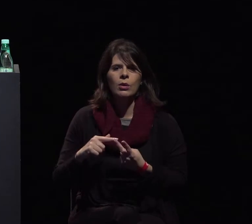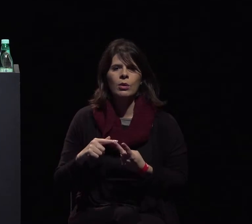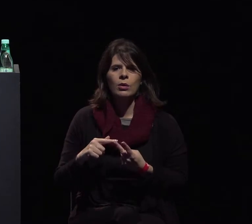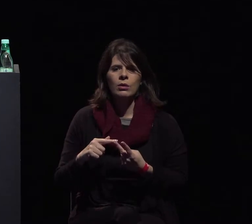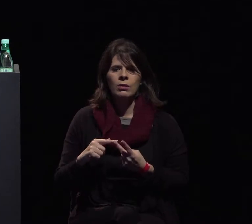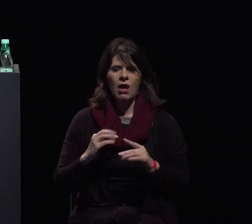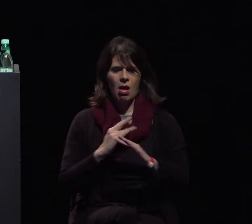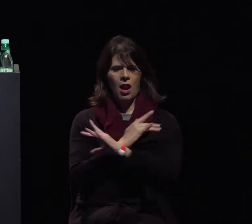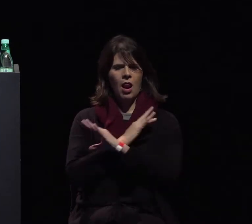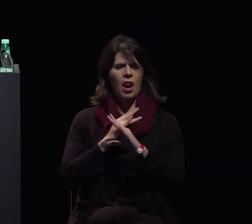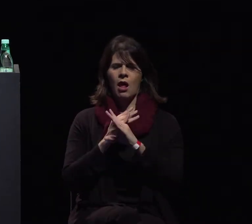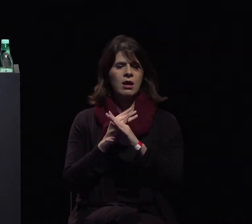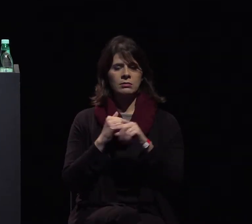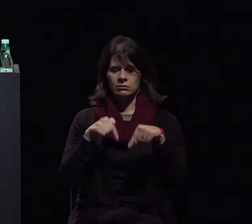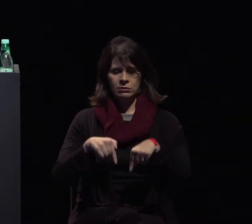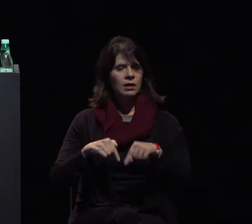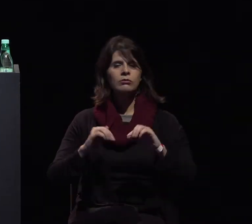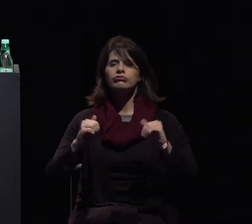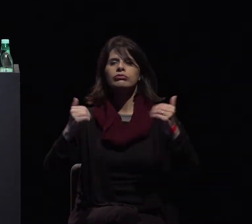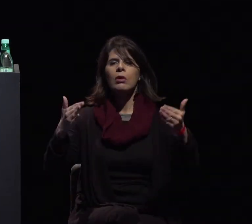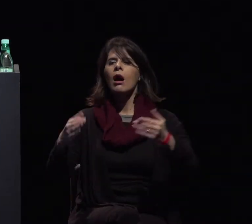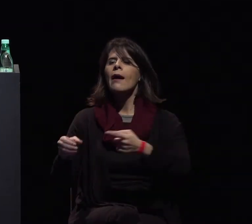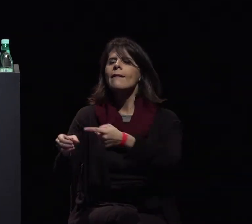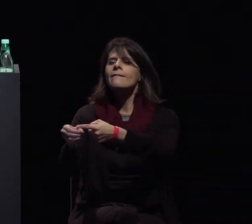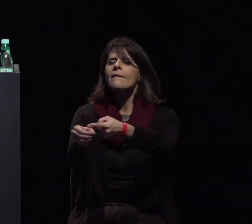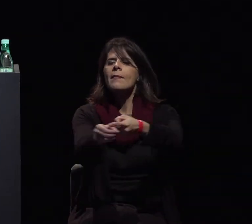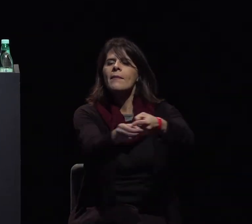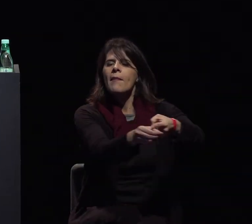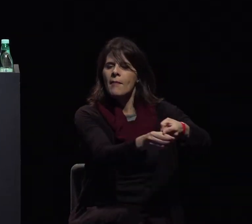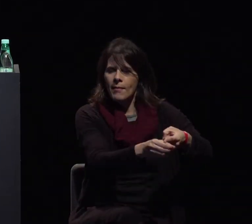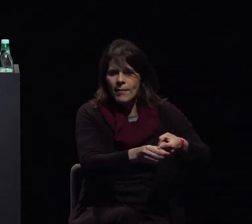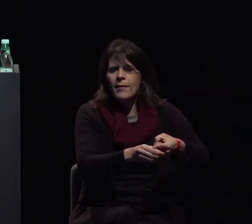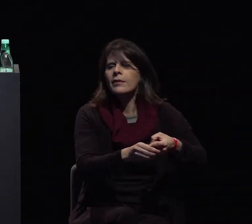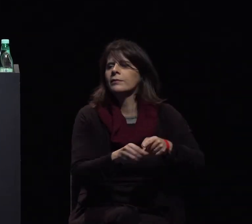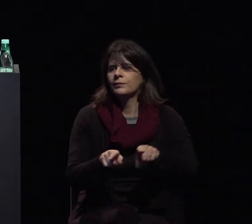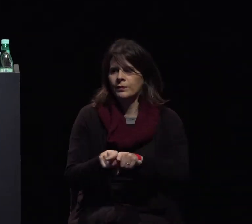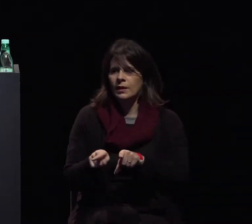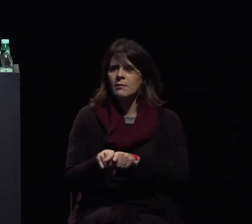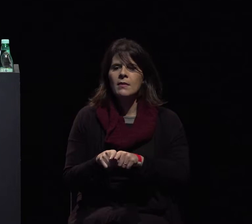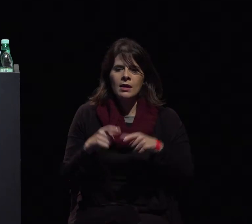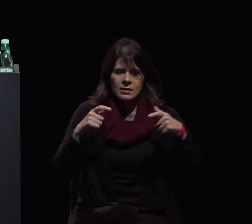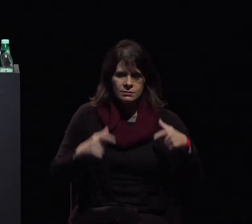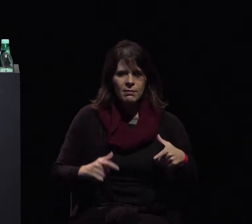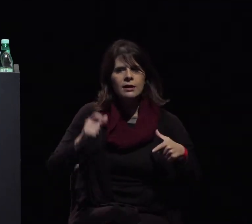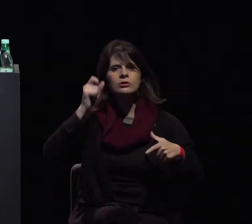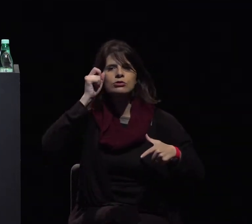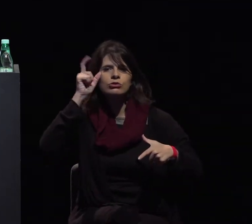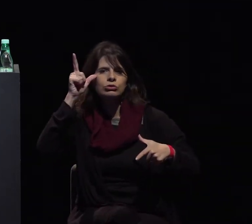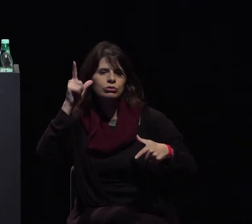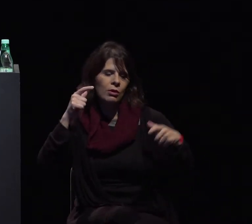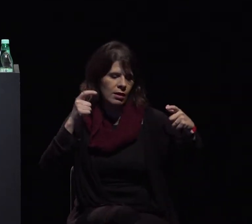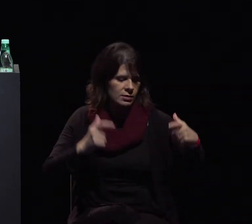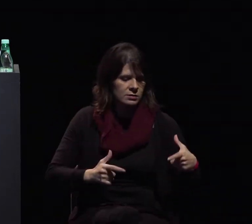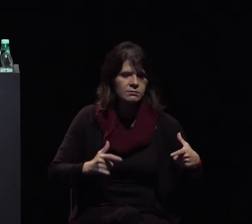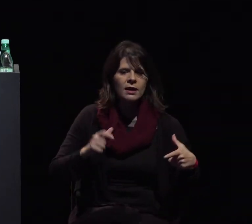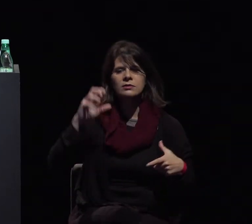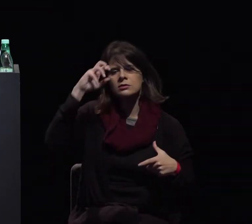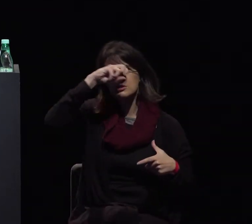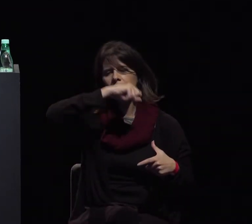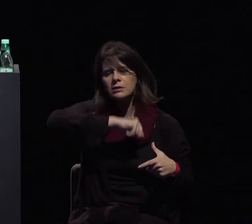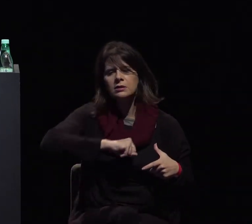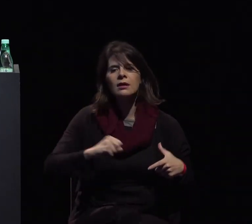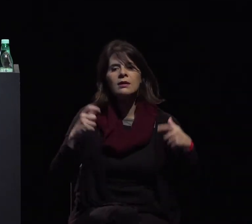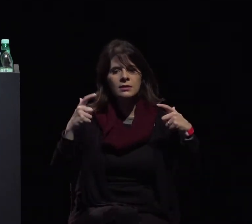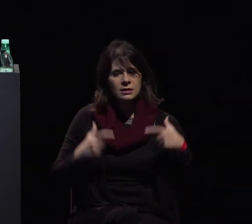dessa metrópole, cidades menores, também em espaços de cultura, espaços de aprendizado, espaços